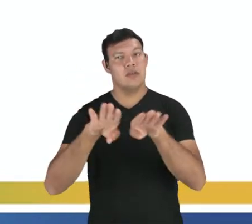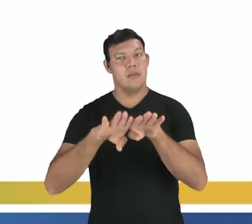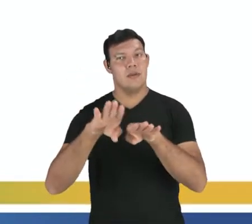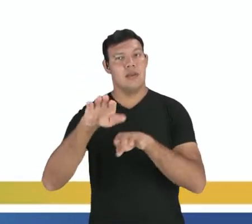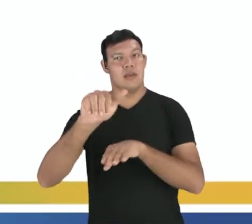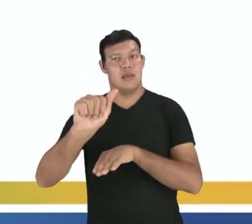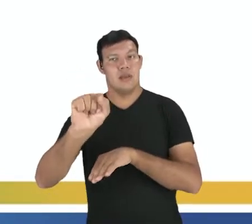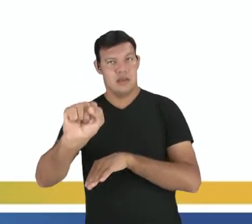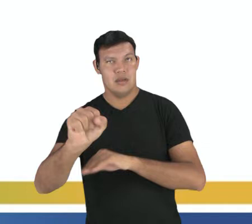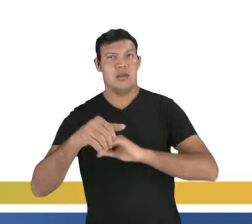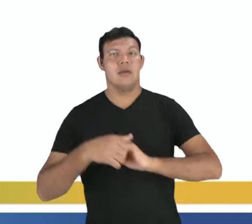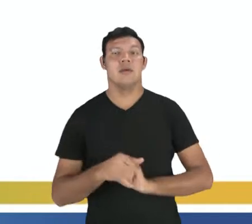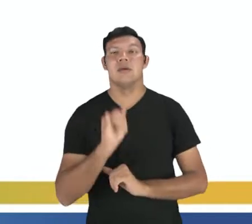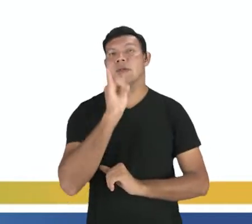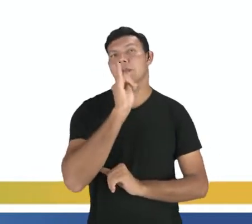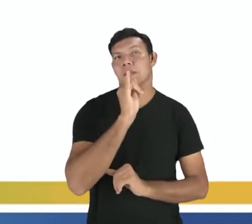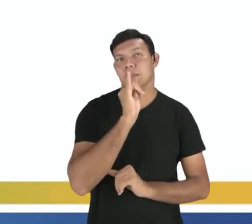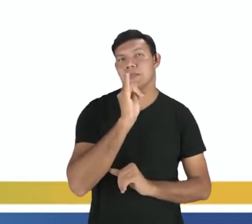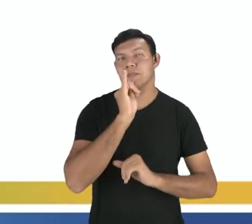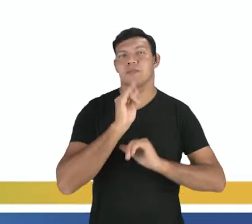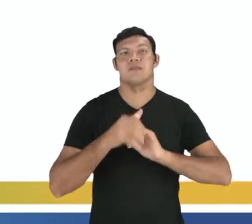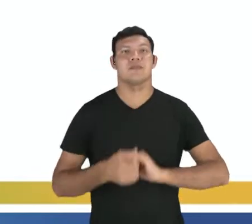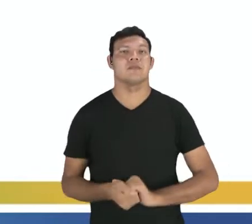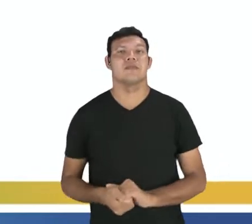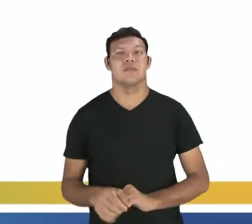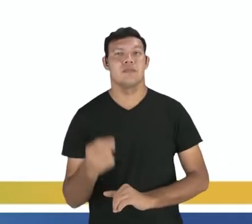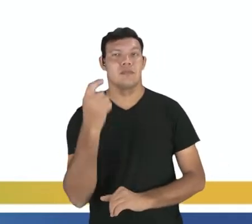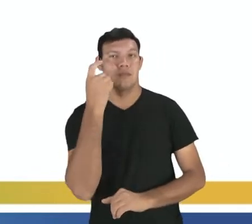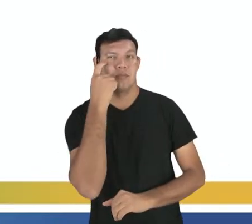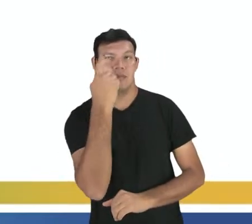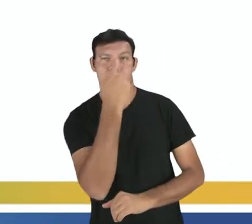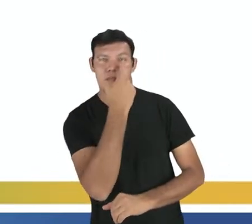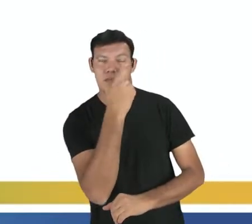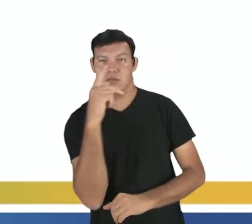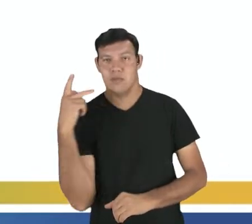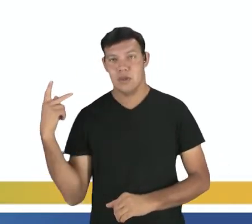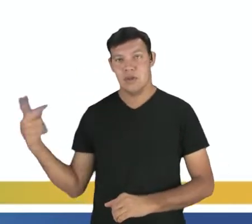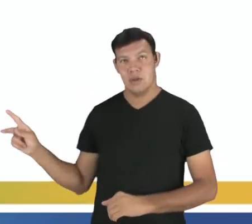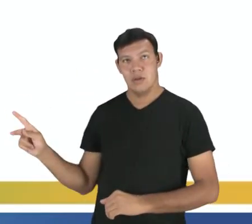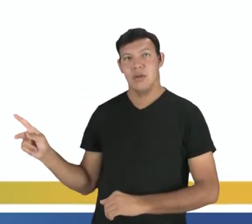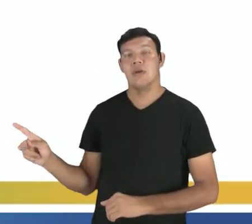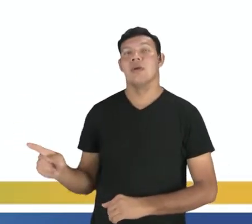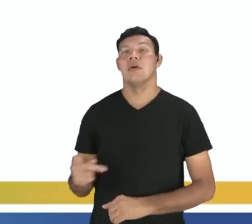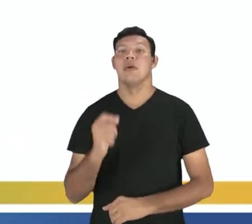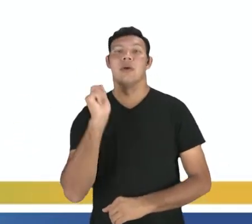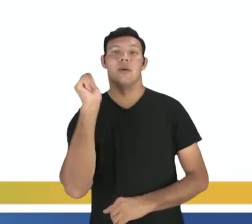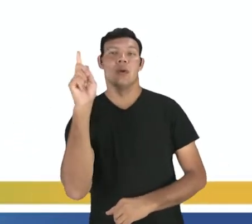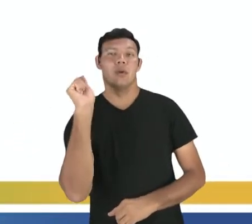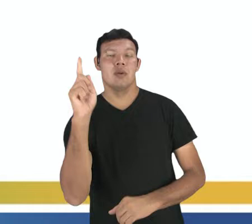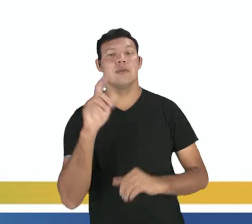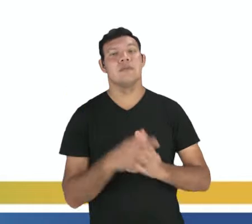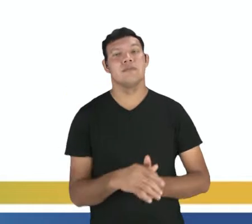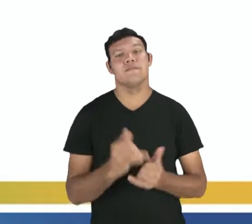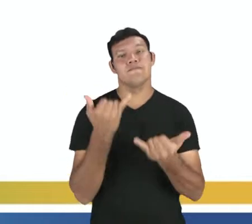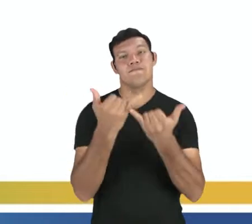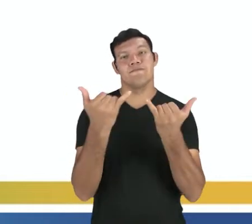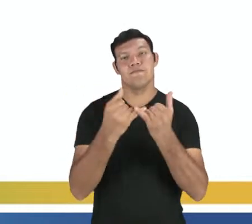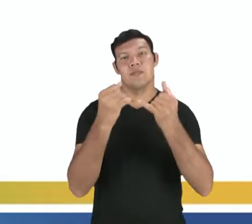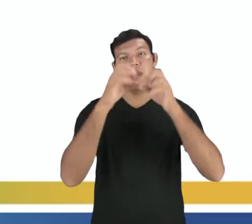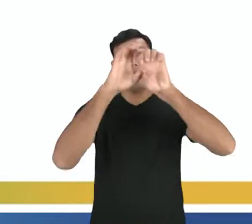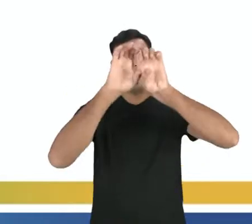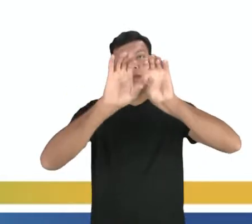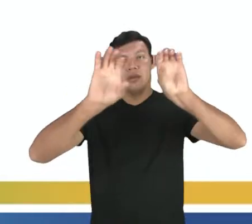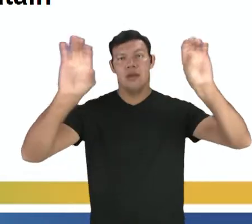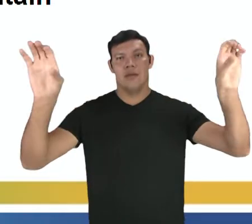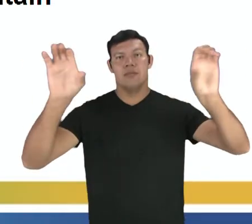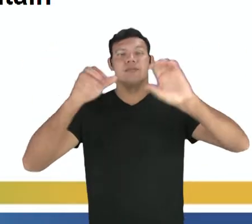exemplo, her eyes are blue like the sky. Os olhos dela são azuis como o céu. E aí a presença